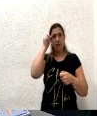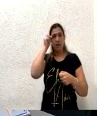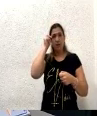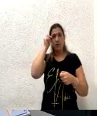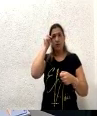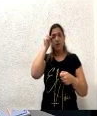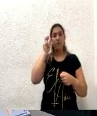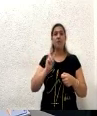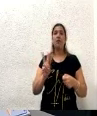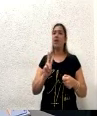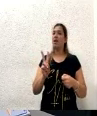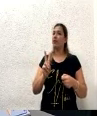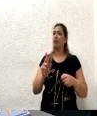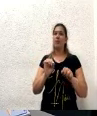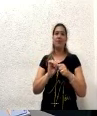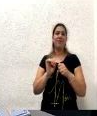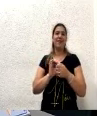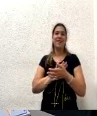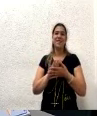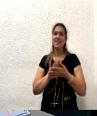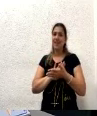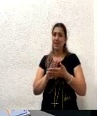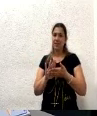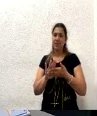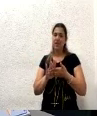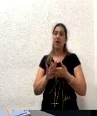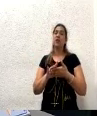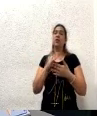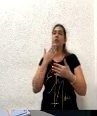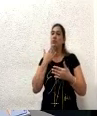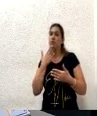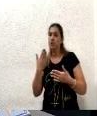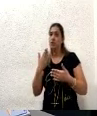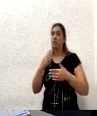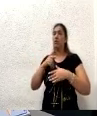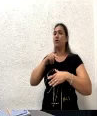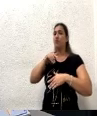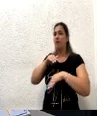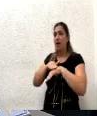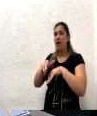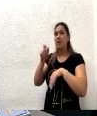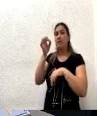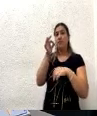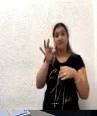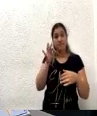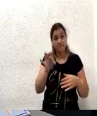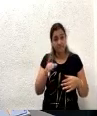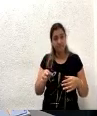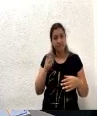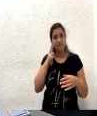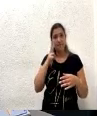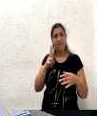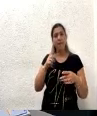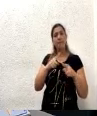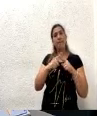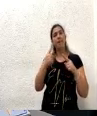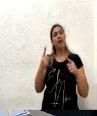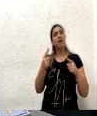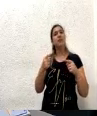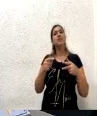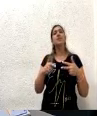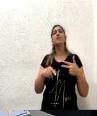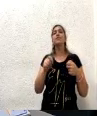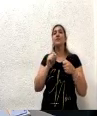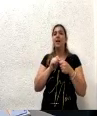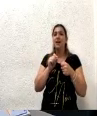executa, né? A gente corre atrás, a gente solicita, a gente fiscaliza, mas a gente não executa.